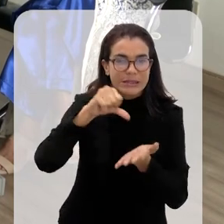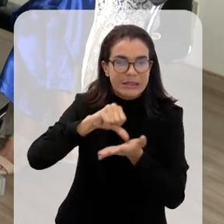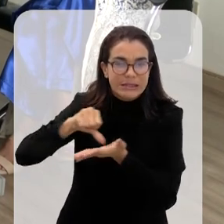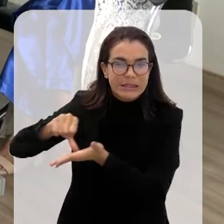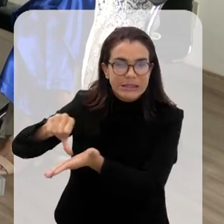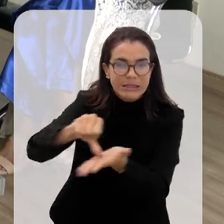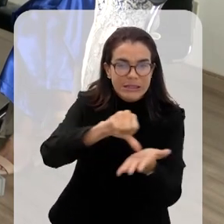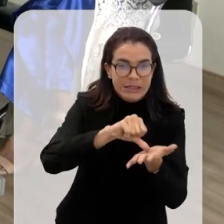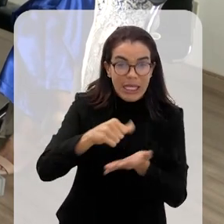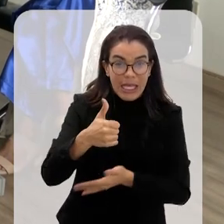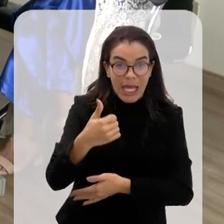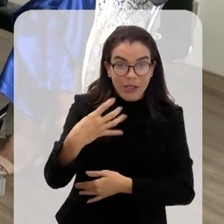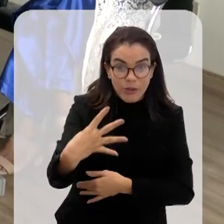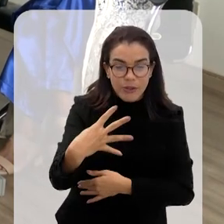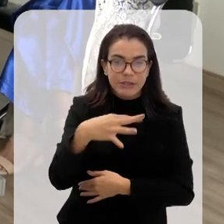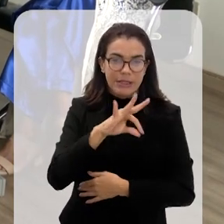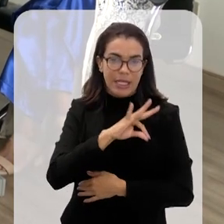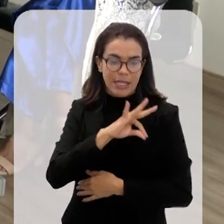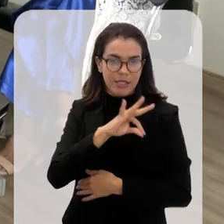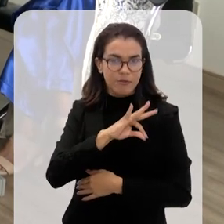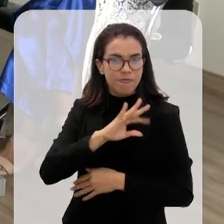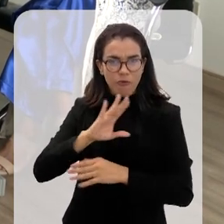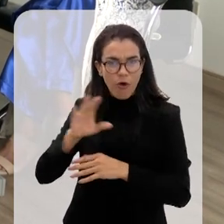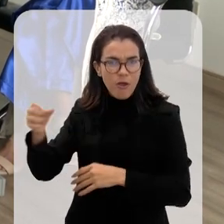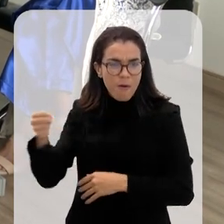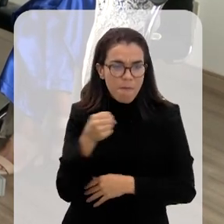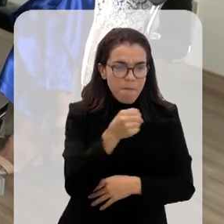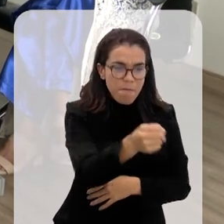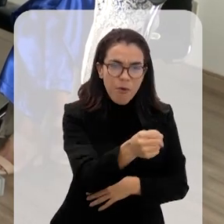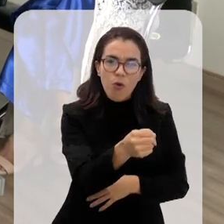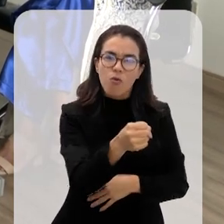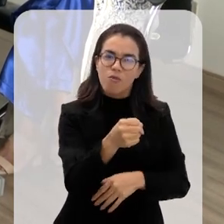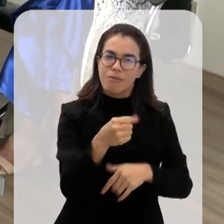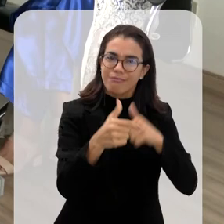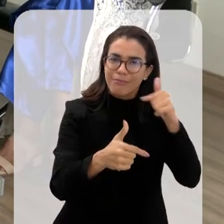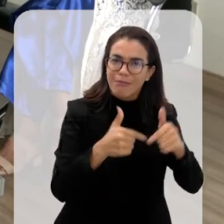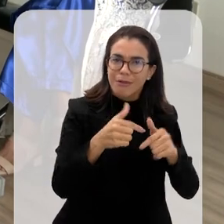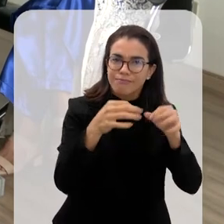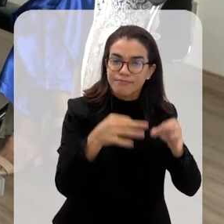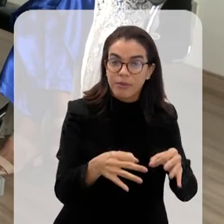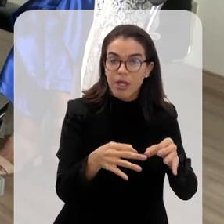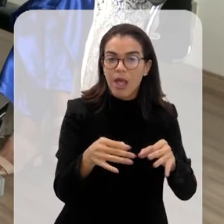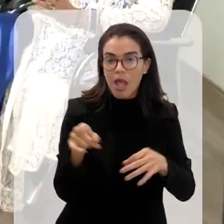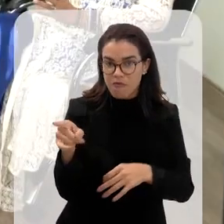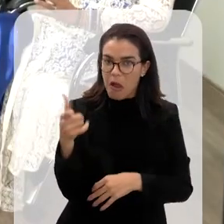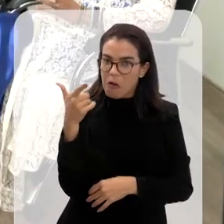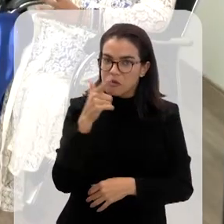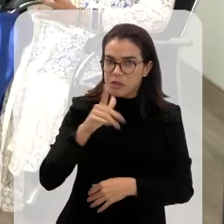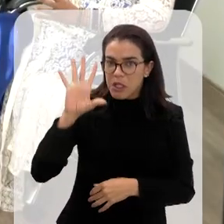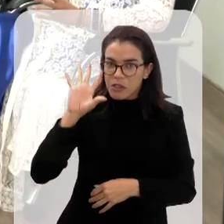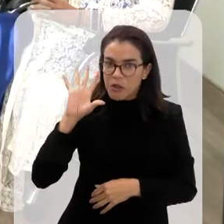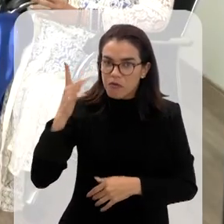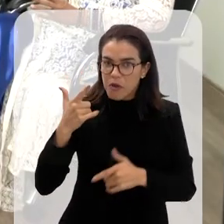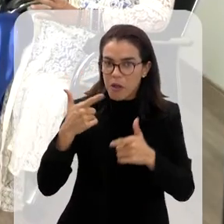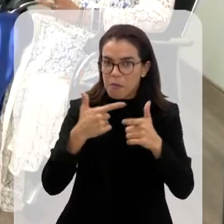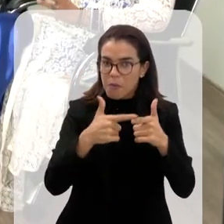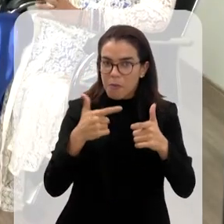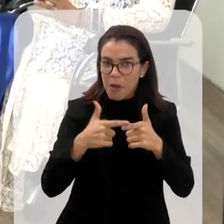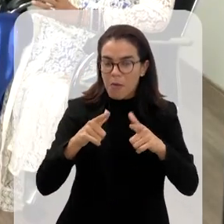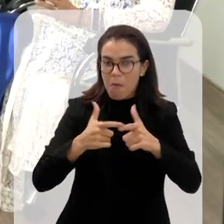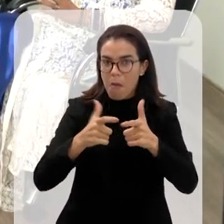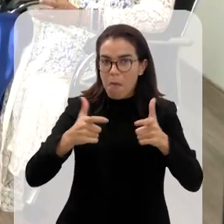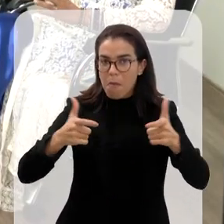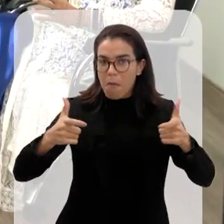delegacias de atendimento à mulher, eles foram direcionados para a delegacia. Mas você acha que eles vão suprir para o